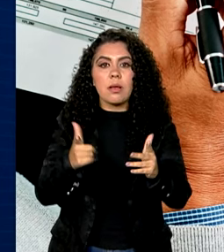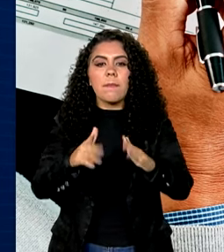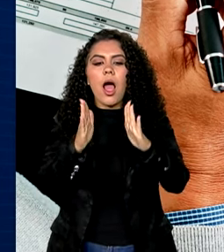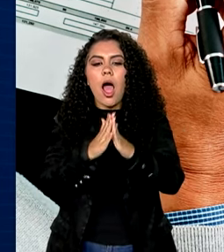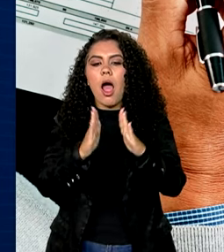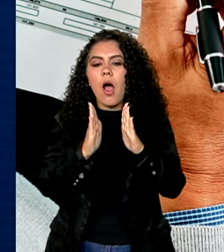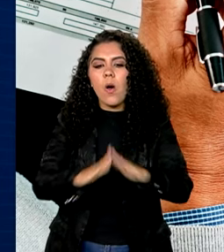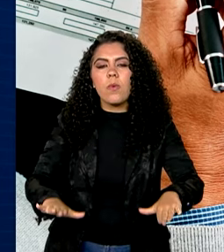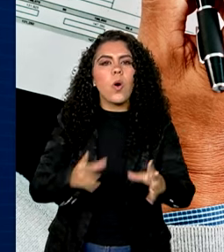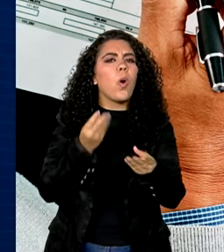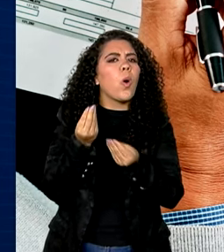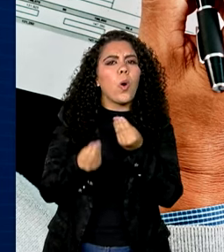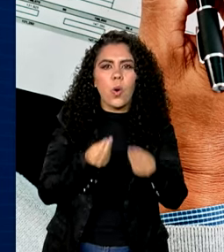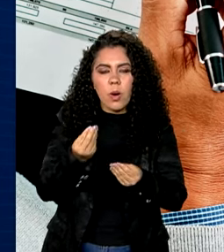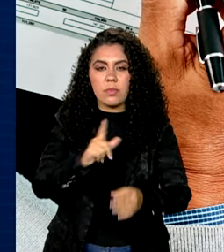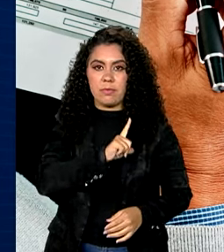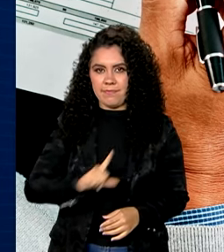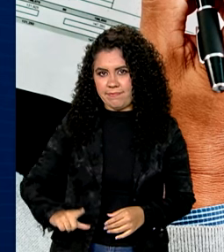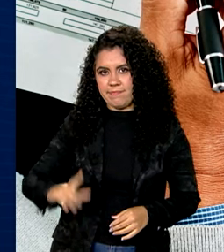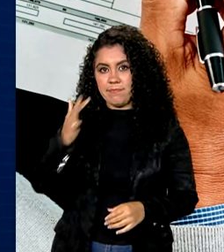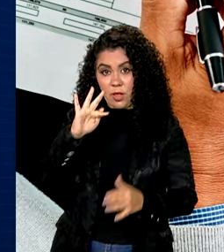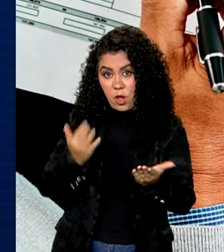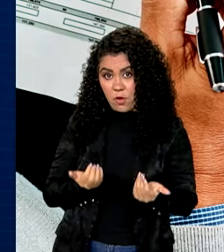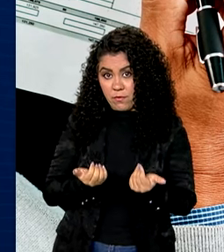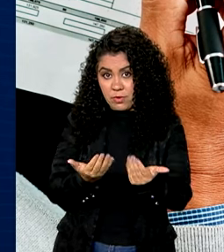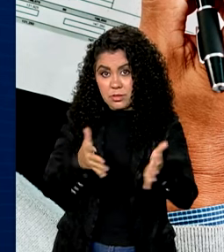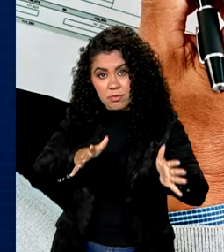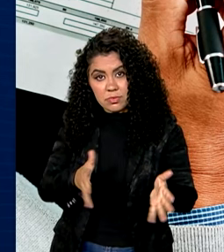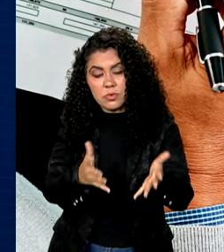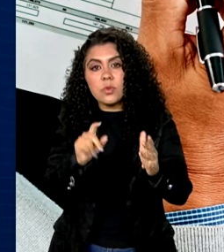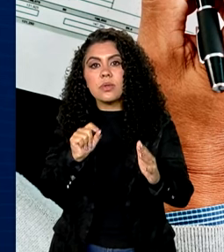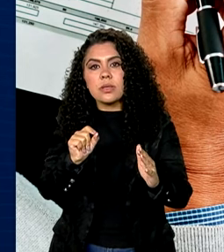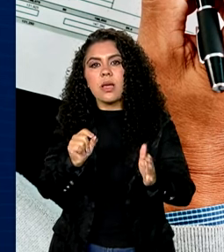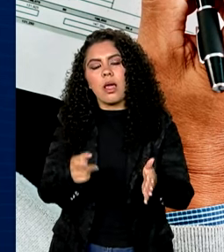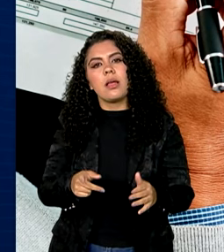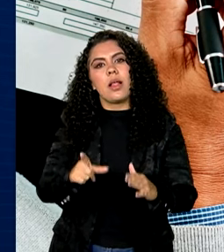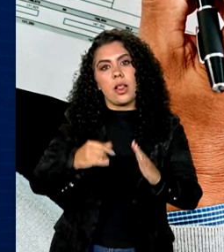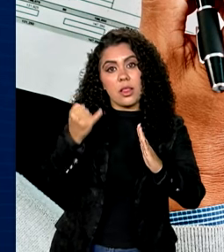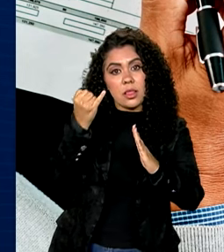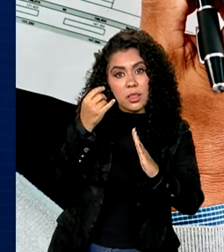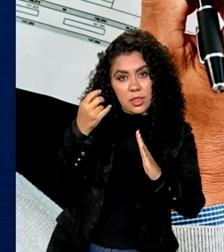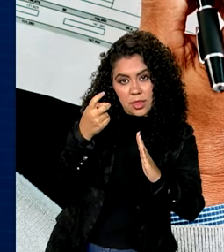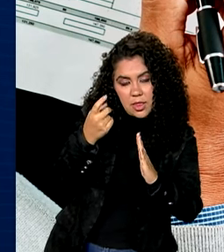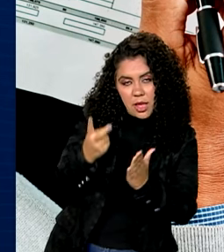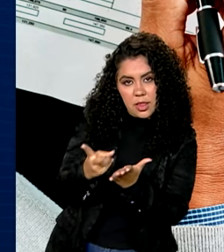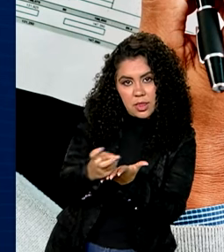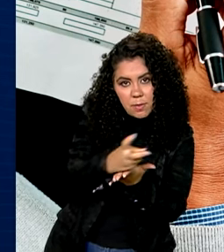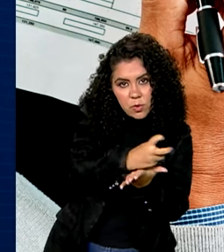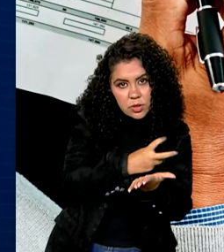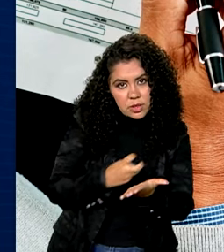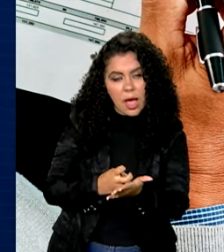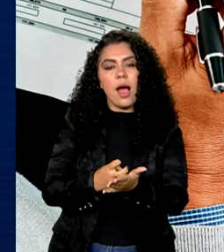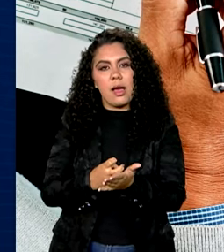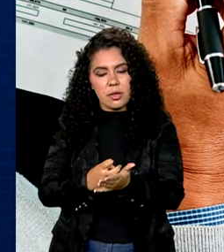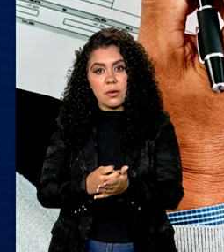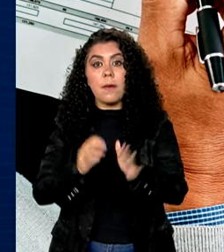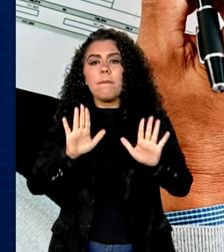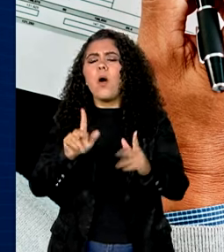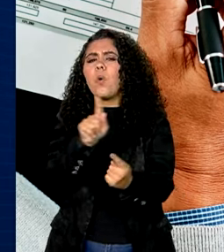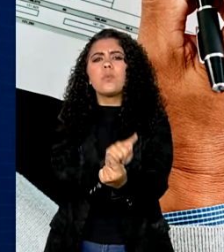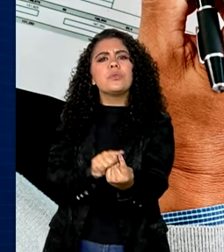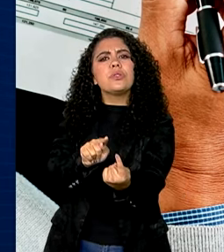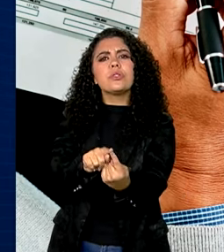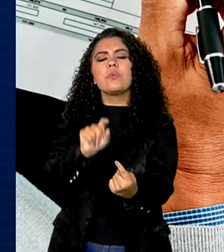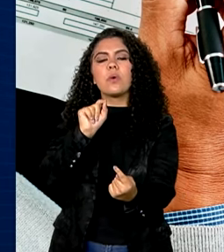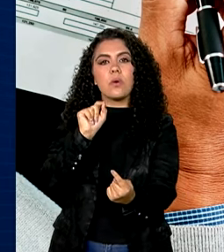compensação, o governo federal vai oferecer incentivos tributários às instituições financeiras participantes. A ideia é